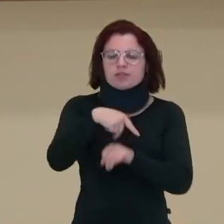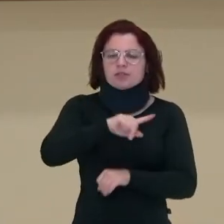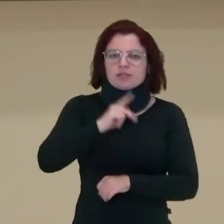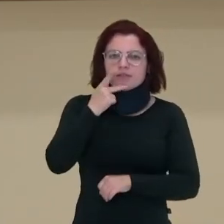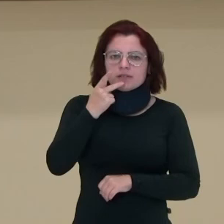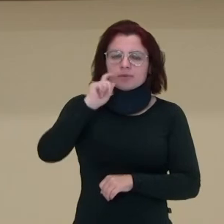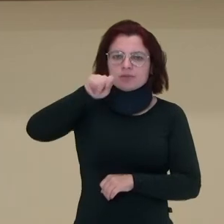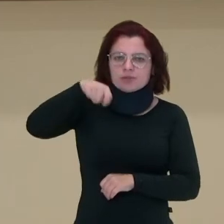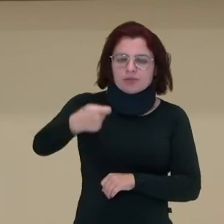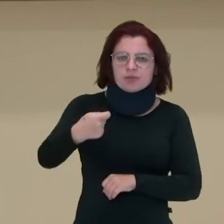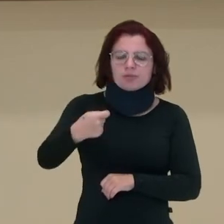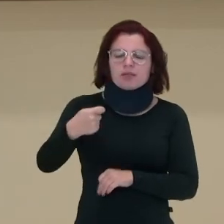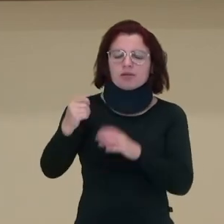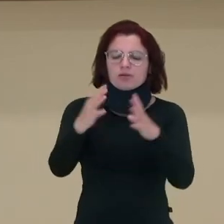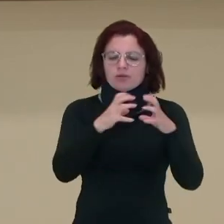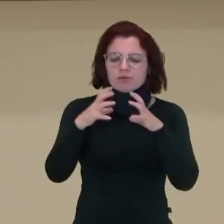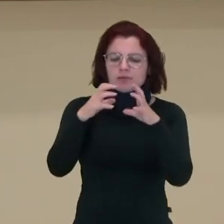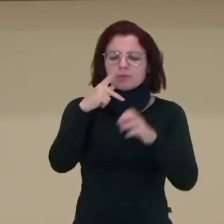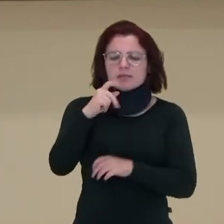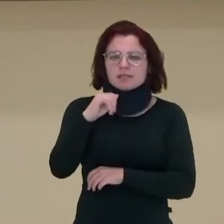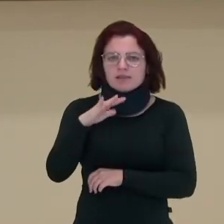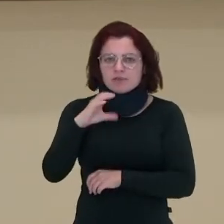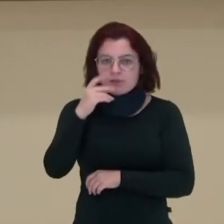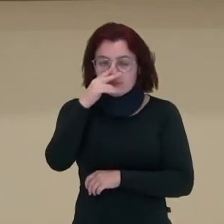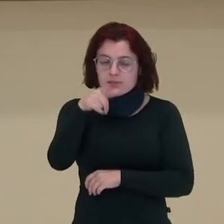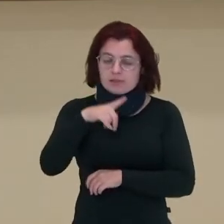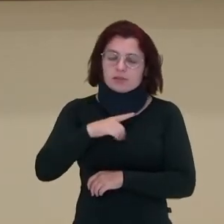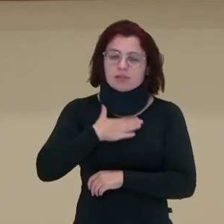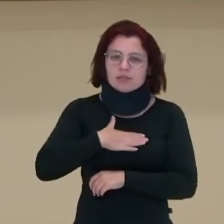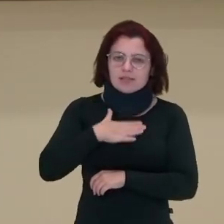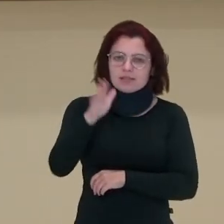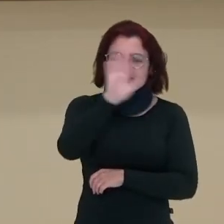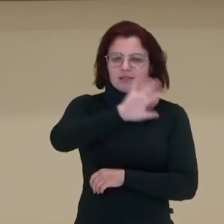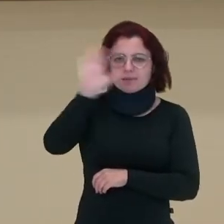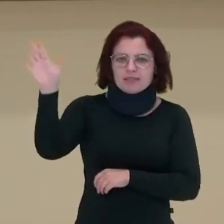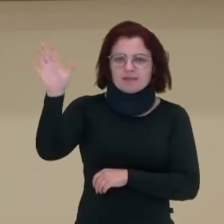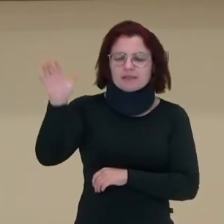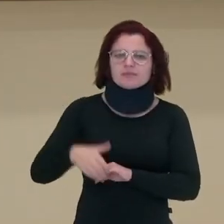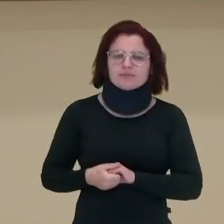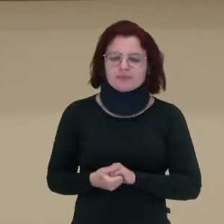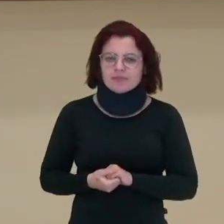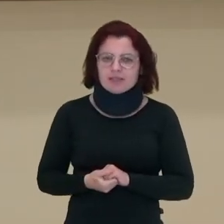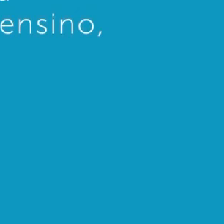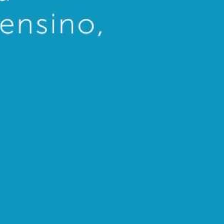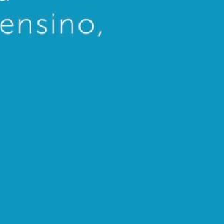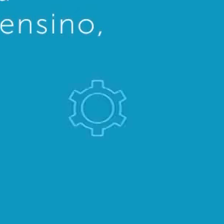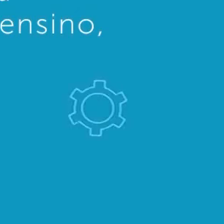falamos sobre o conflito do Pacífico. Espero que vocês tenham gostado. Até breve.